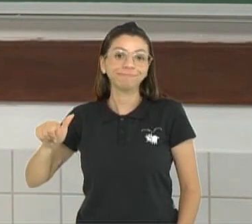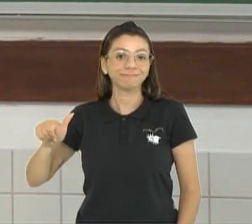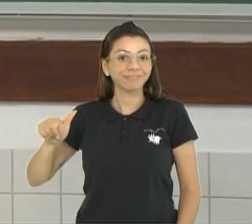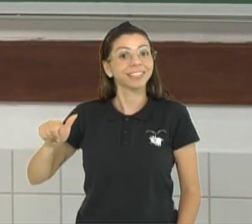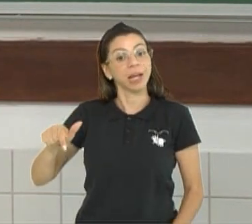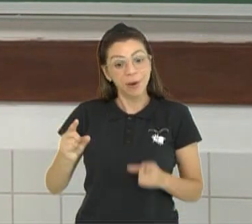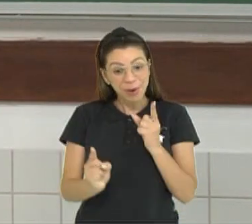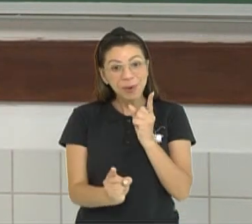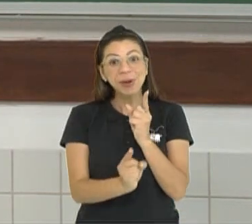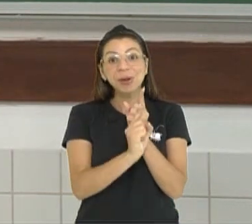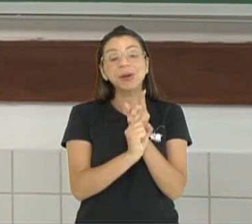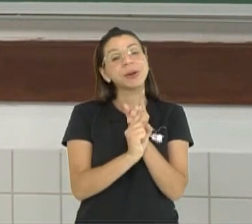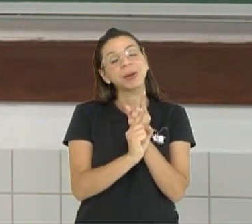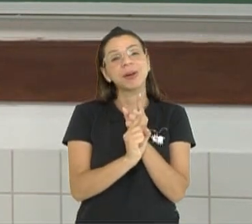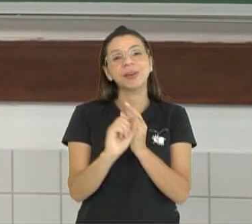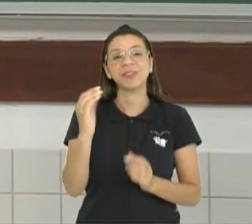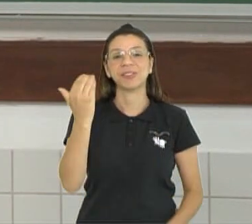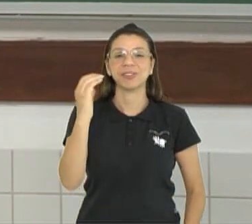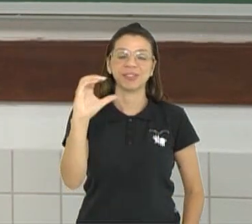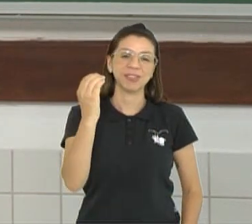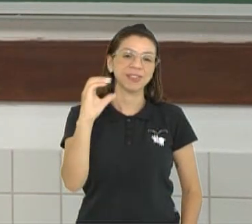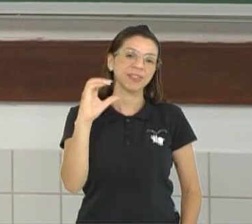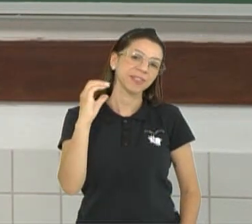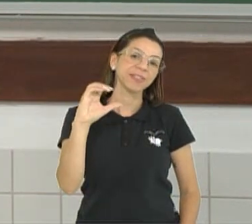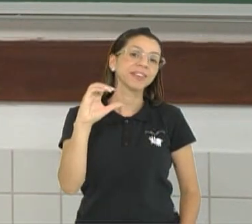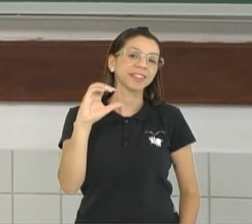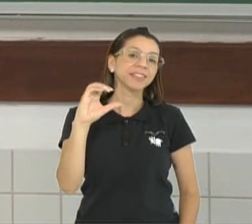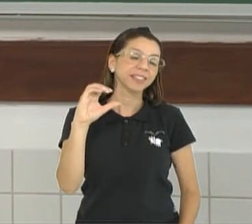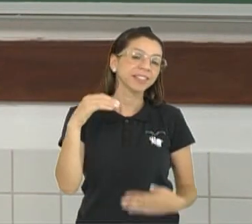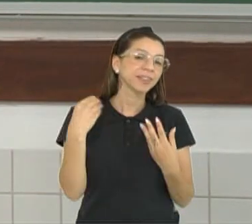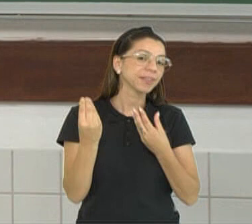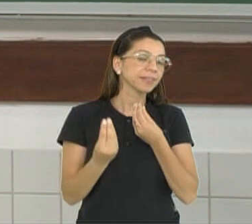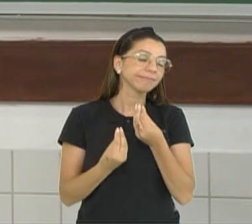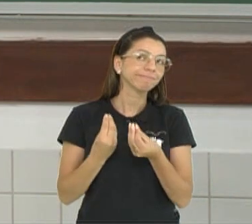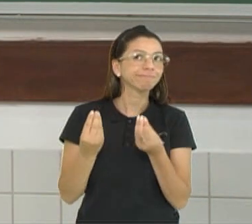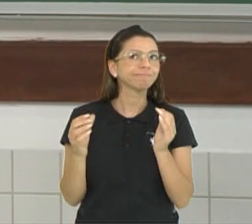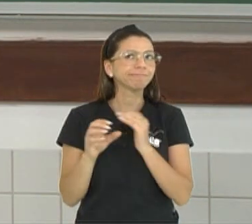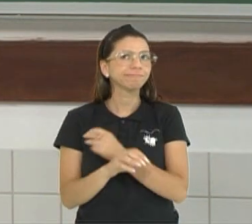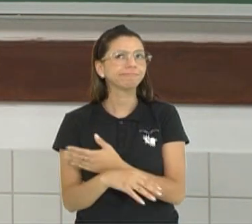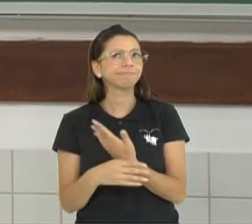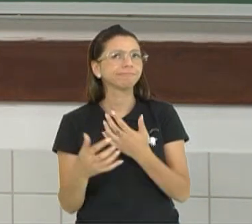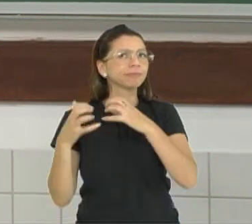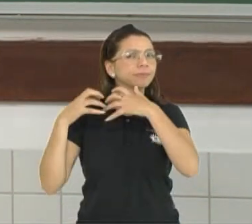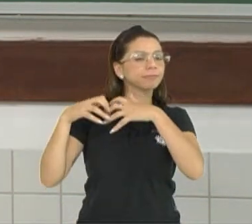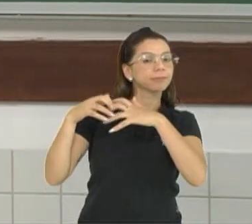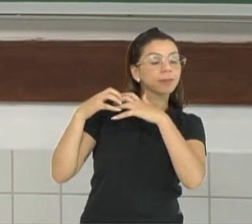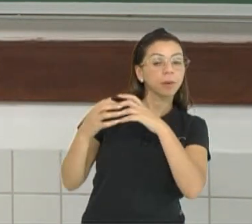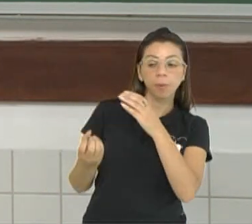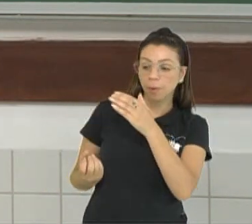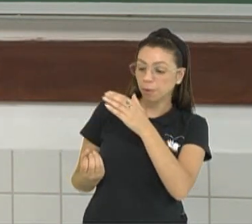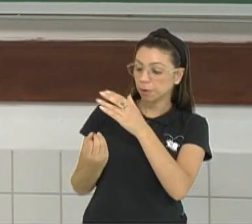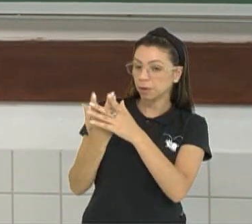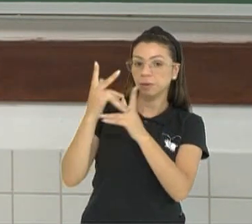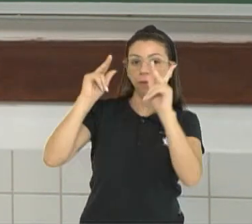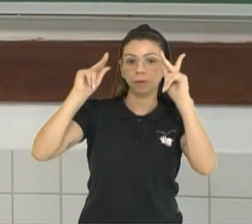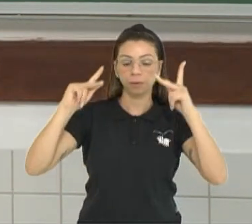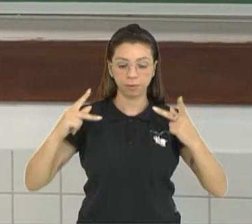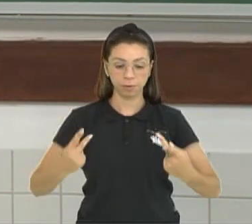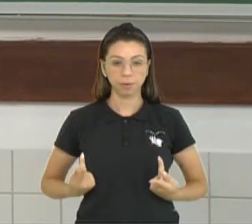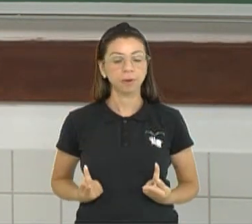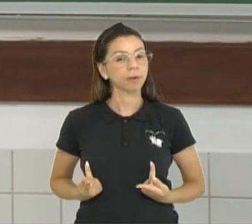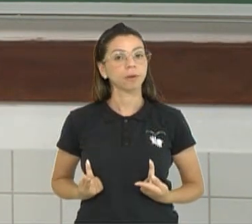uma descoberta que os cientistas tiveram e que levam a gente a uma conclusão, que a origem da nossa humanidade,